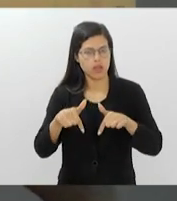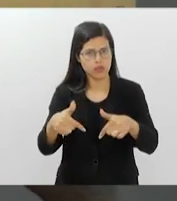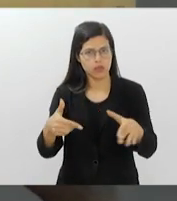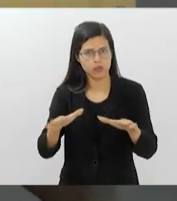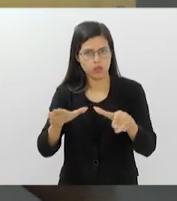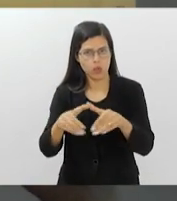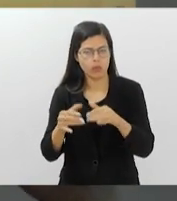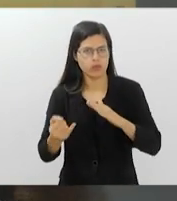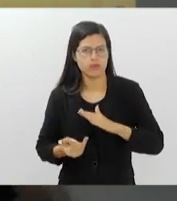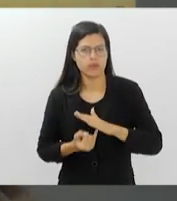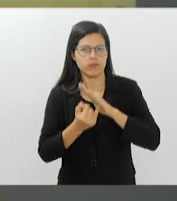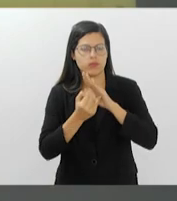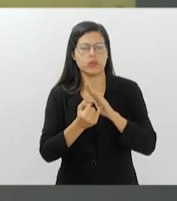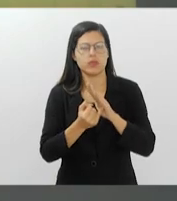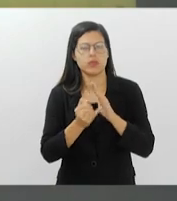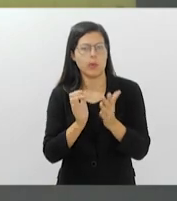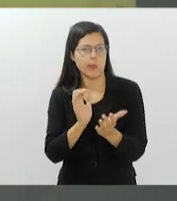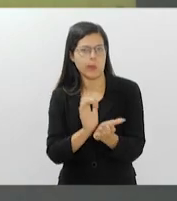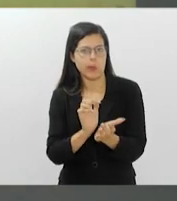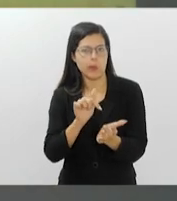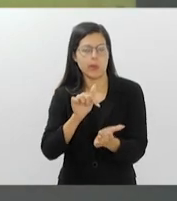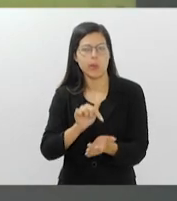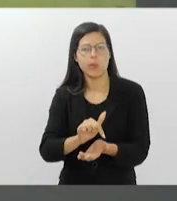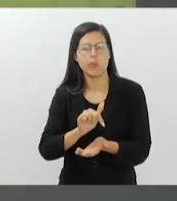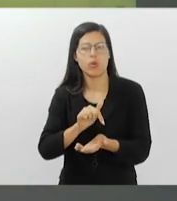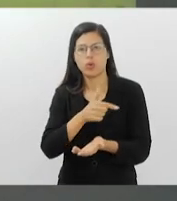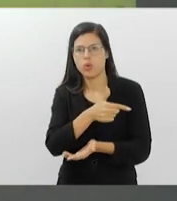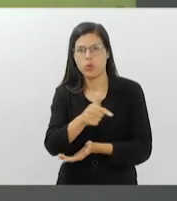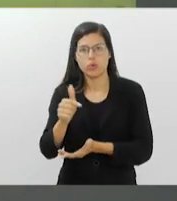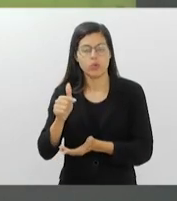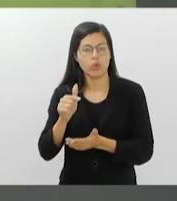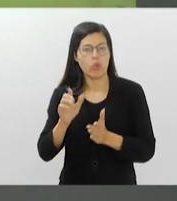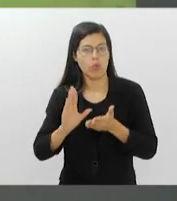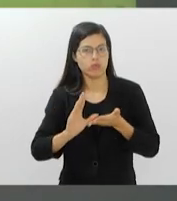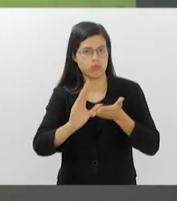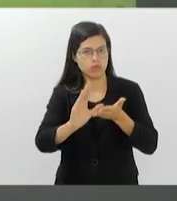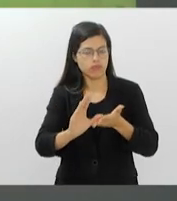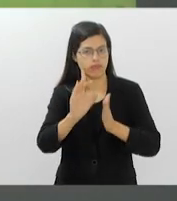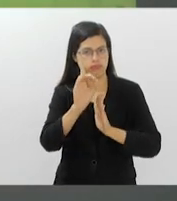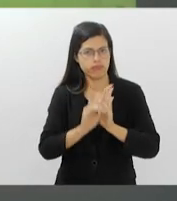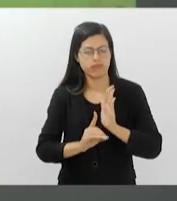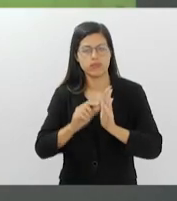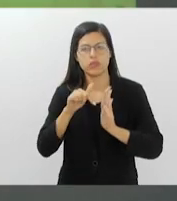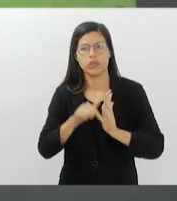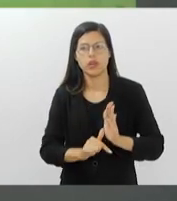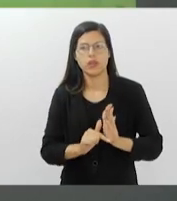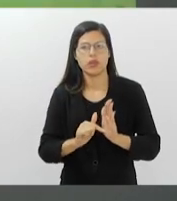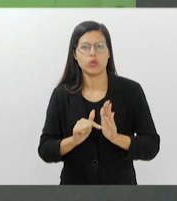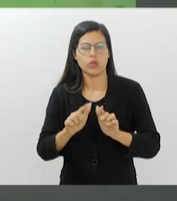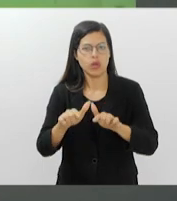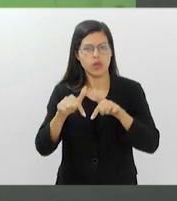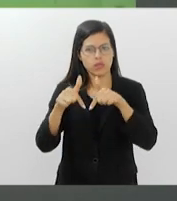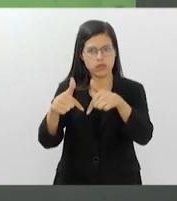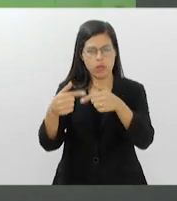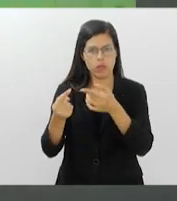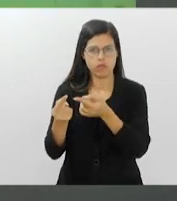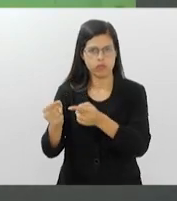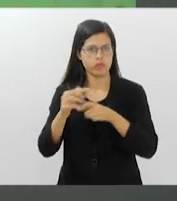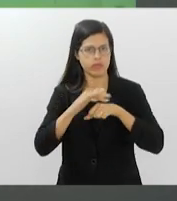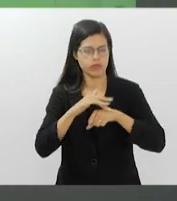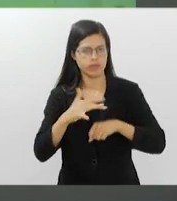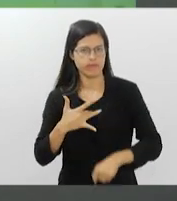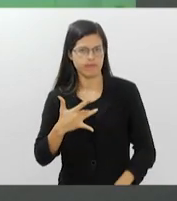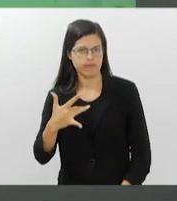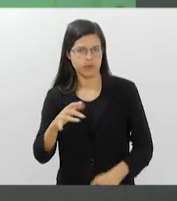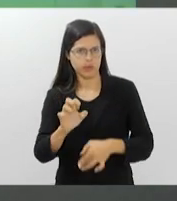instituições grupos iniciativas da sociedade civil conselhos de direito no que tange a ampliação das ações no enfrentamento da tuberculose no estado do Rio